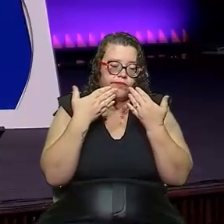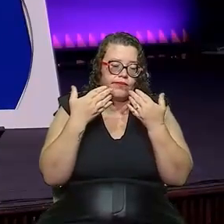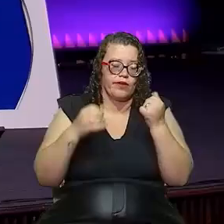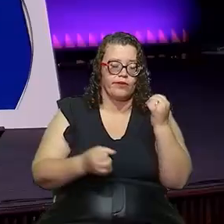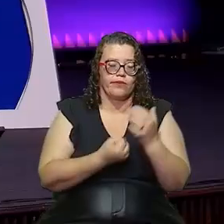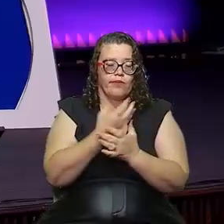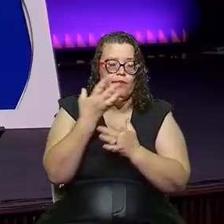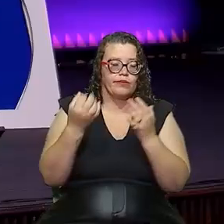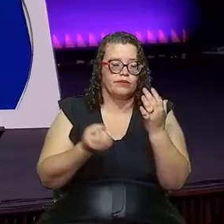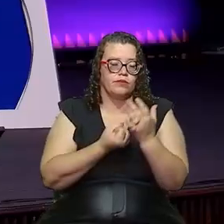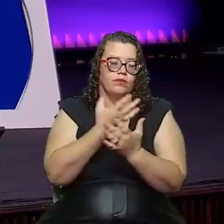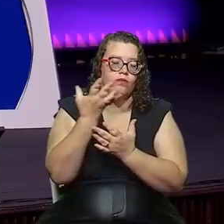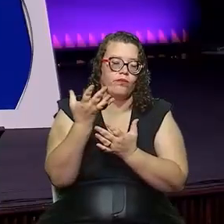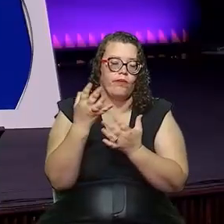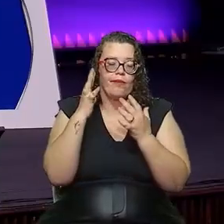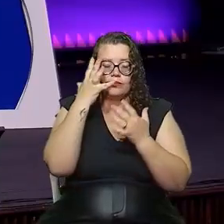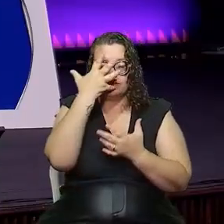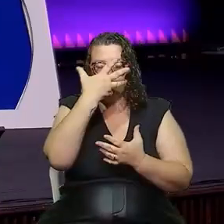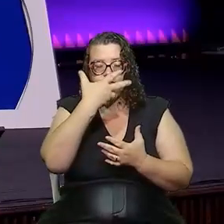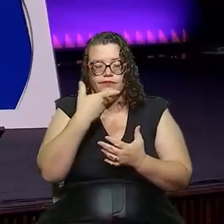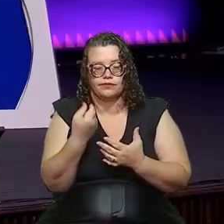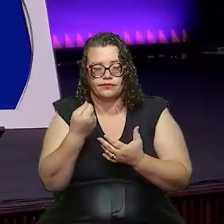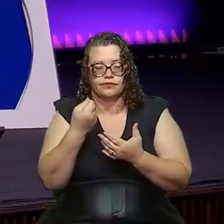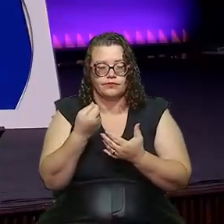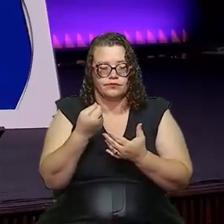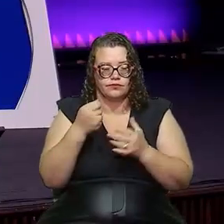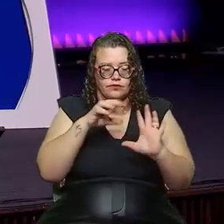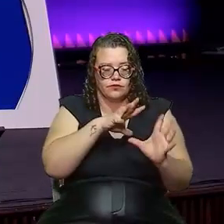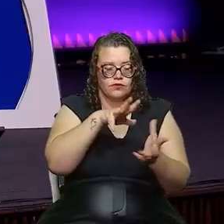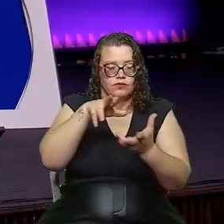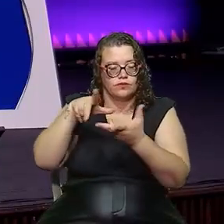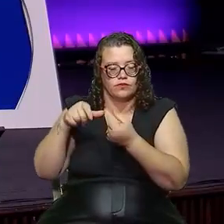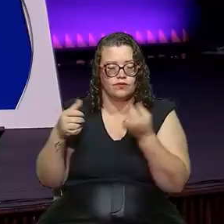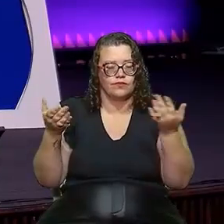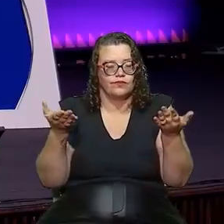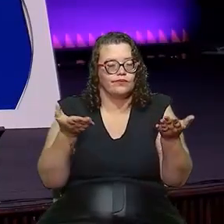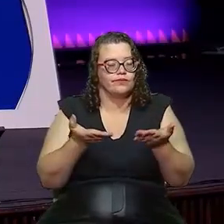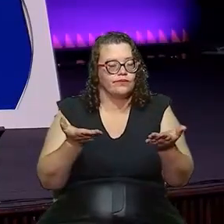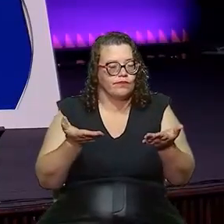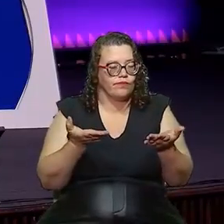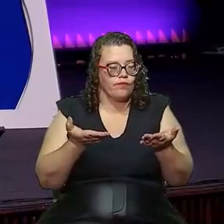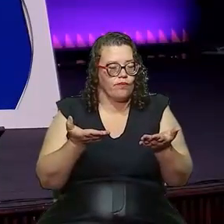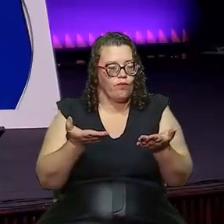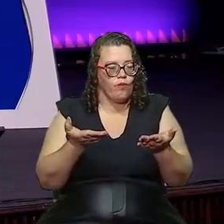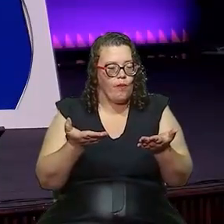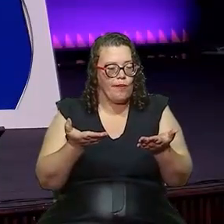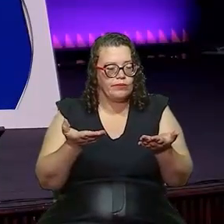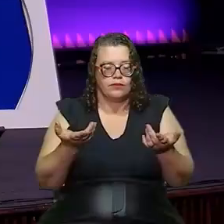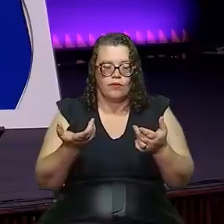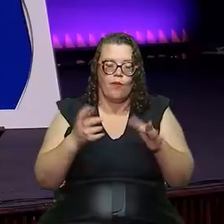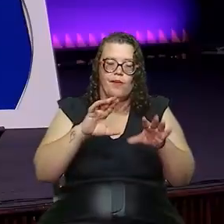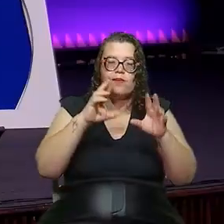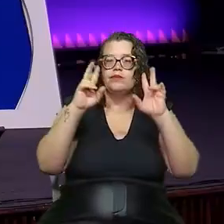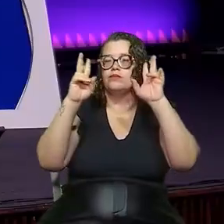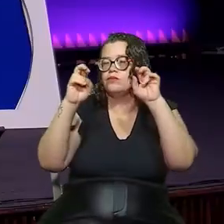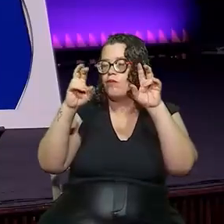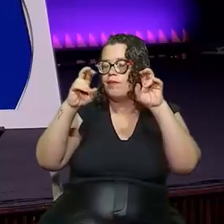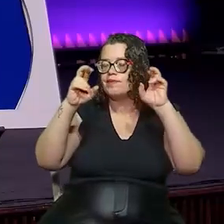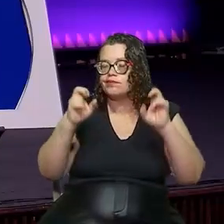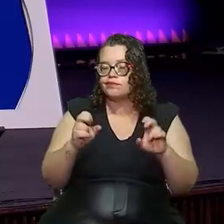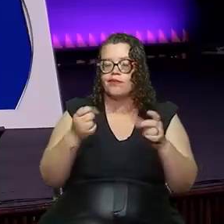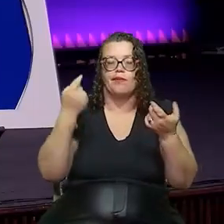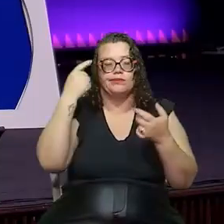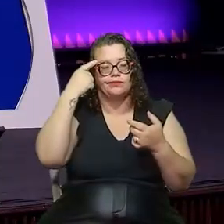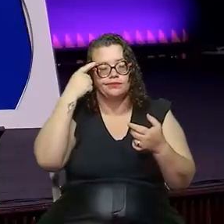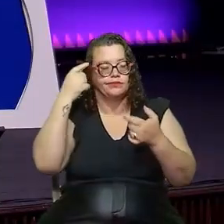poesia tão bela, tão contemporânea do Drummond, né? Que envolve nossa temática, né, que vai refletir